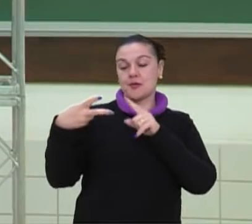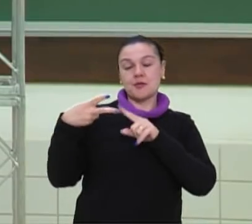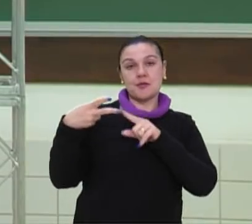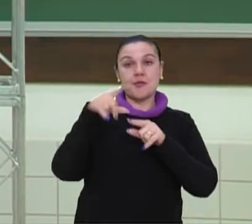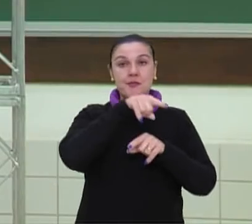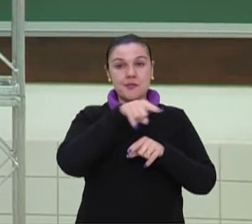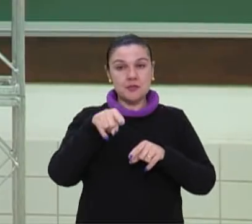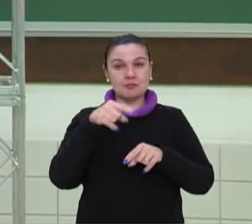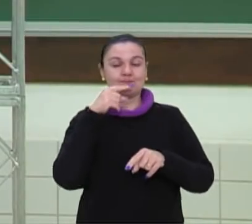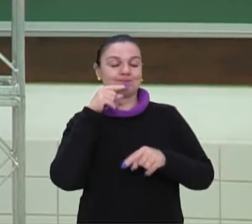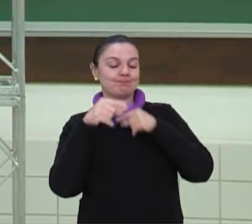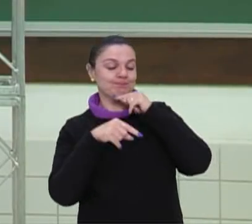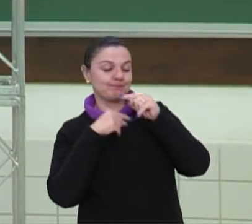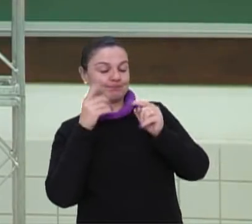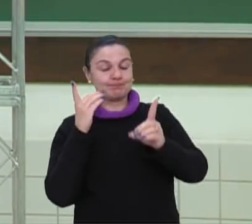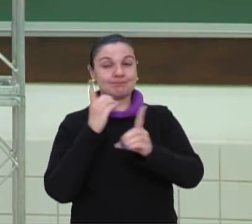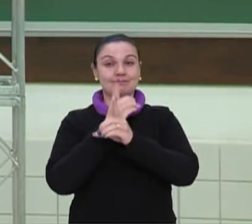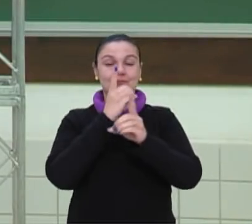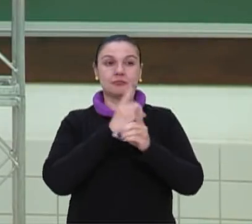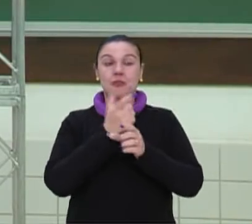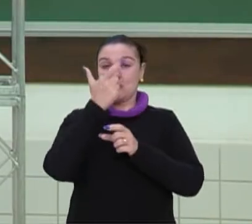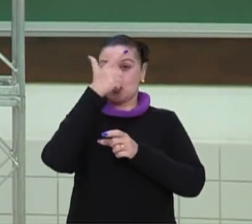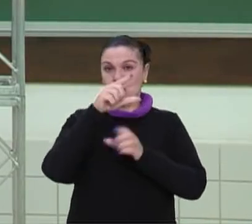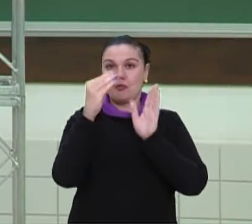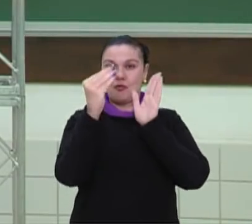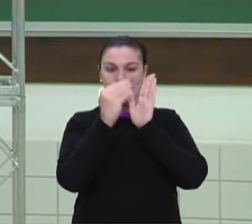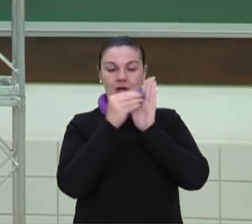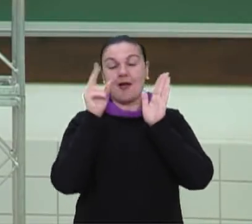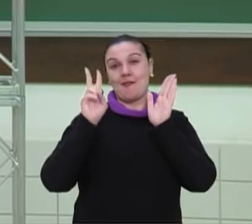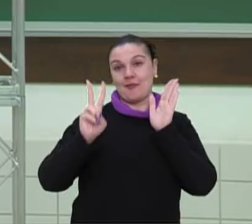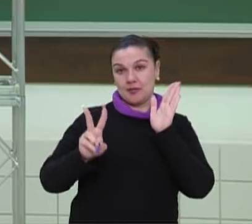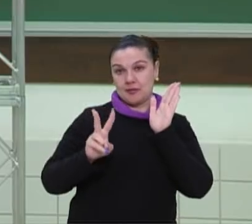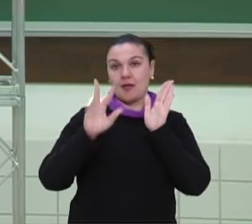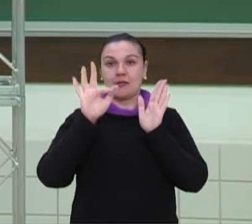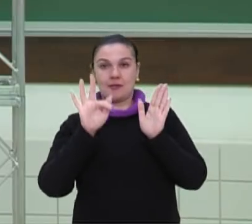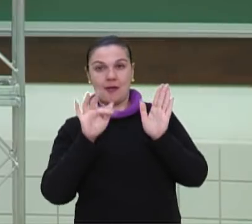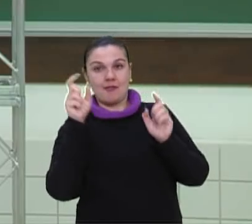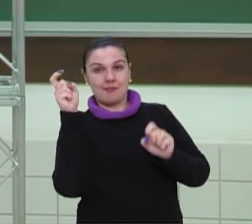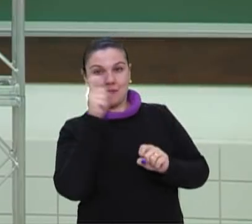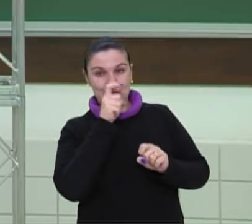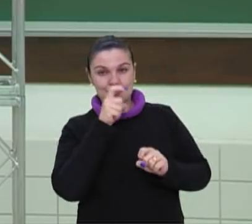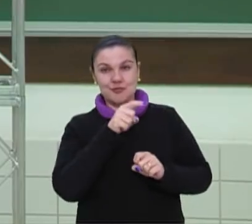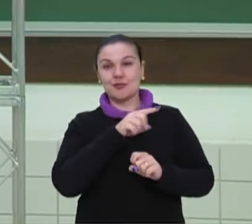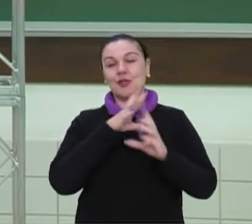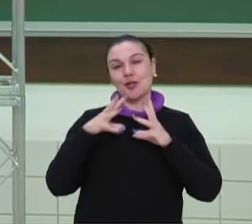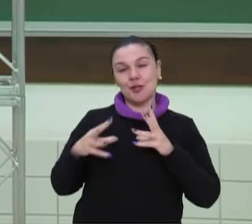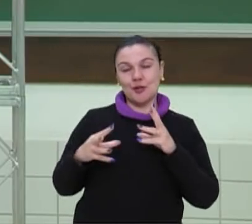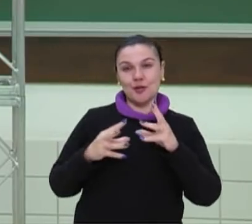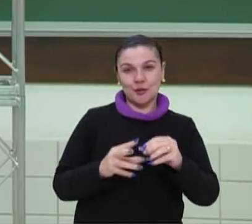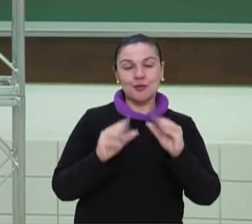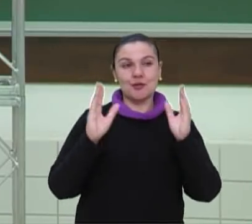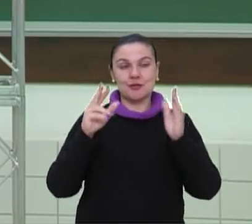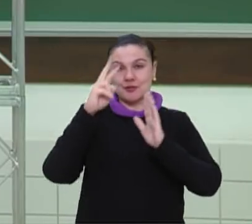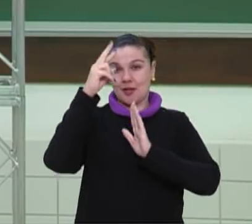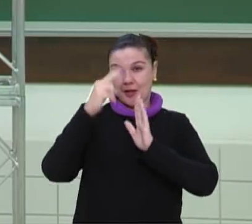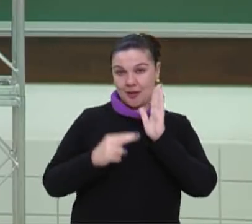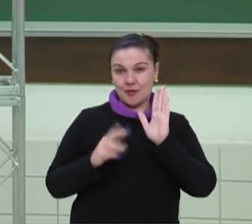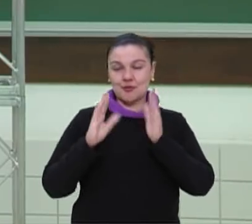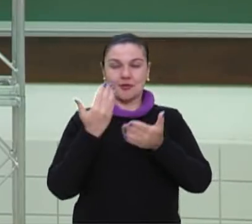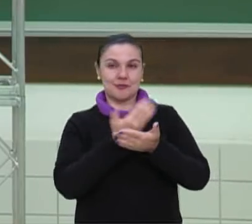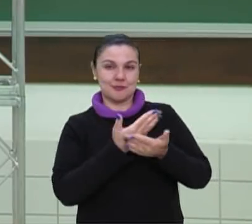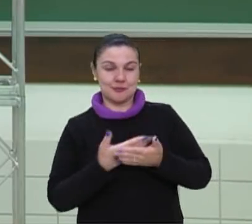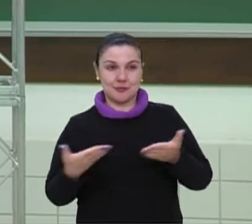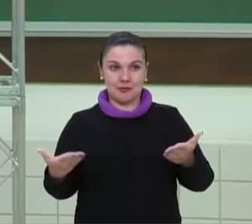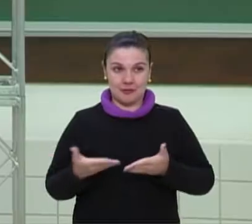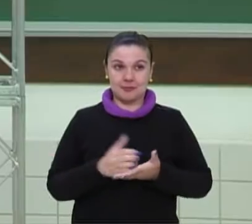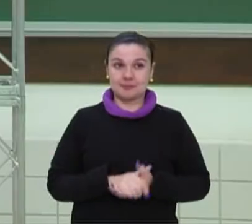né, vocês vão tentar agora, novamente, colocar V verdadeiro, F falso, por tudo aquilo que a gente relembrou e falou